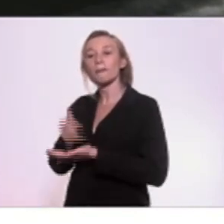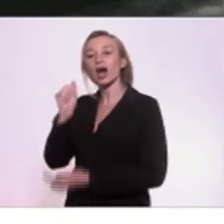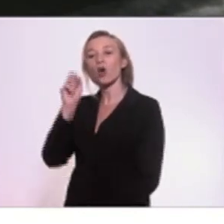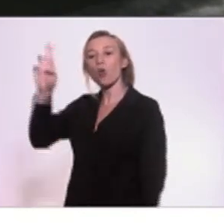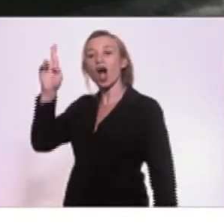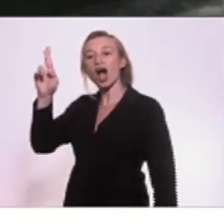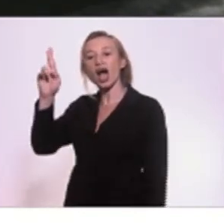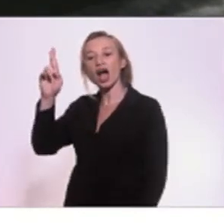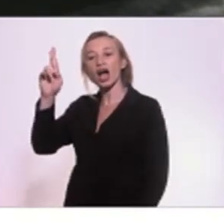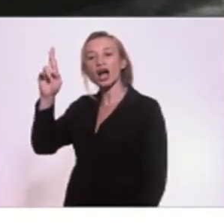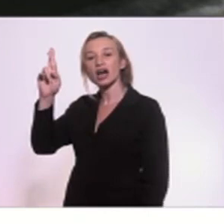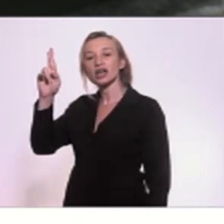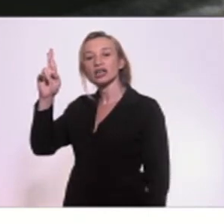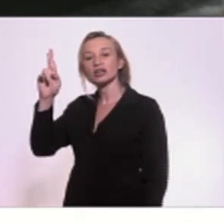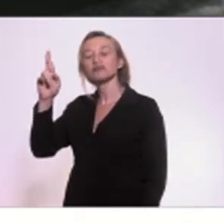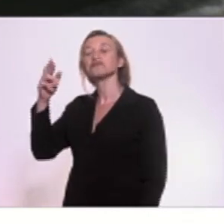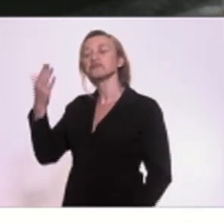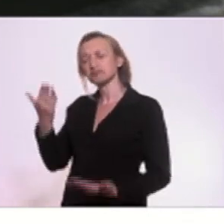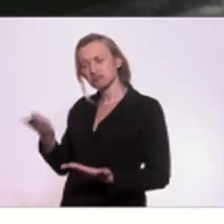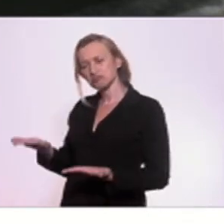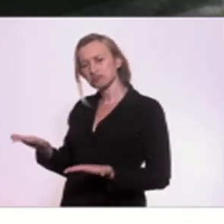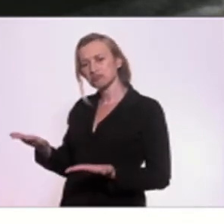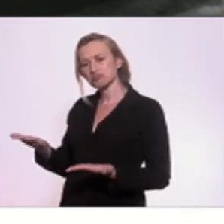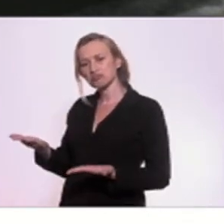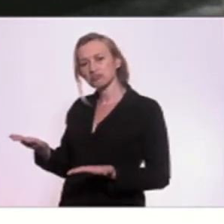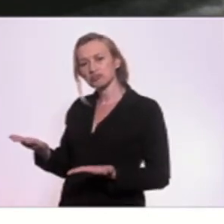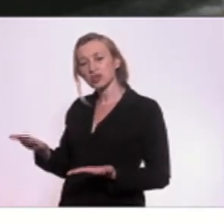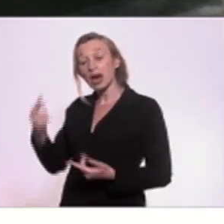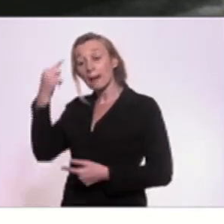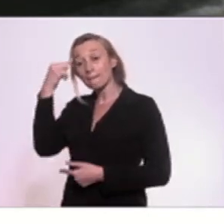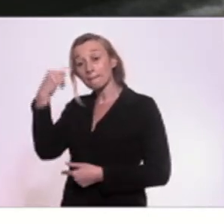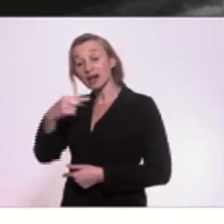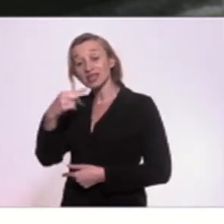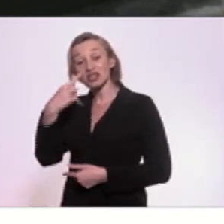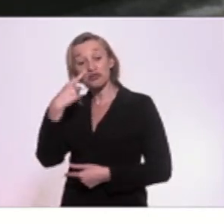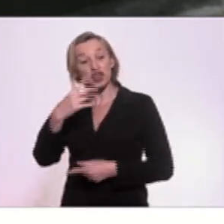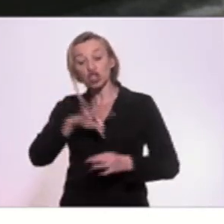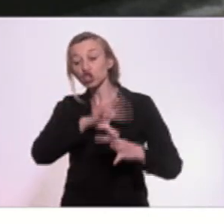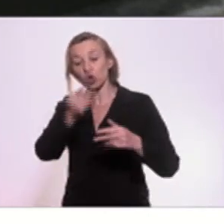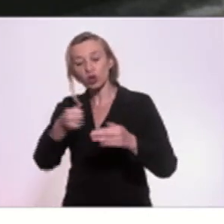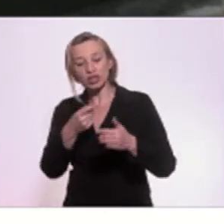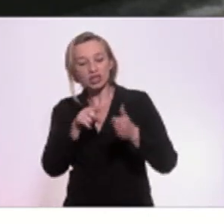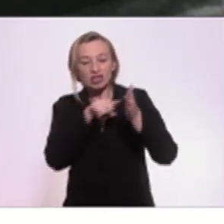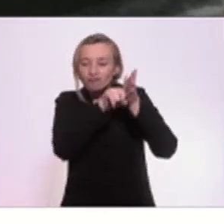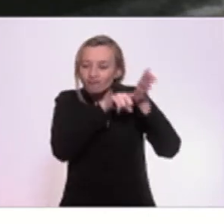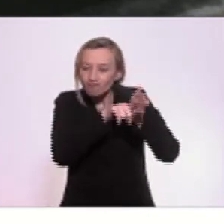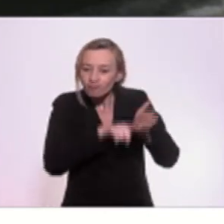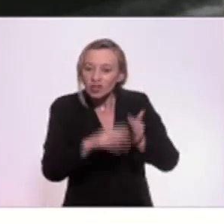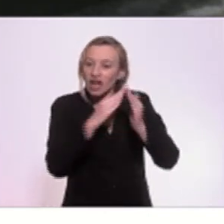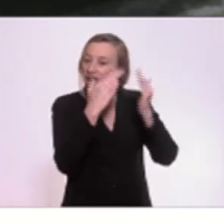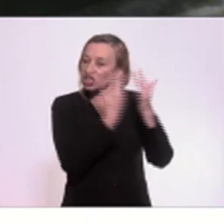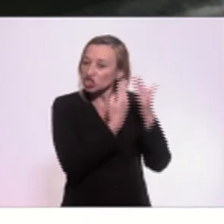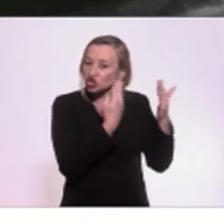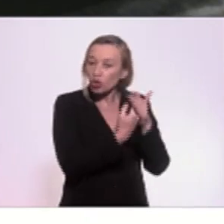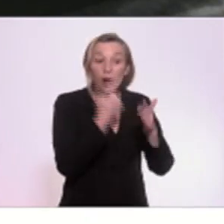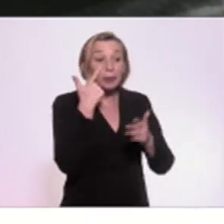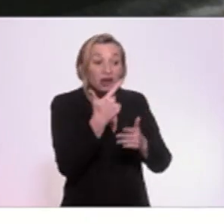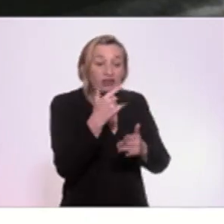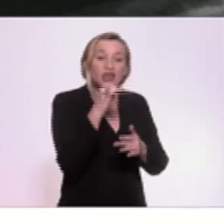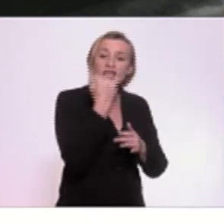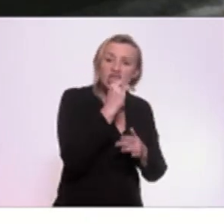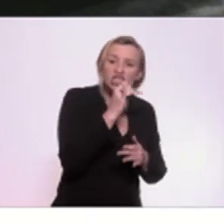o ar, só por favor, mande rever todas as instalações elétricas das